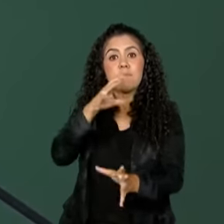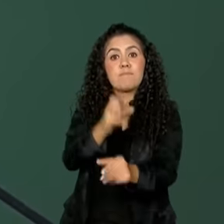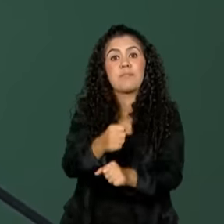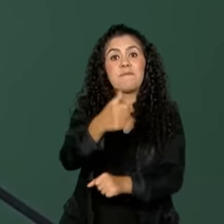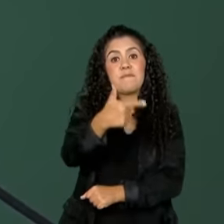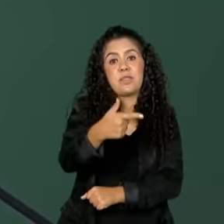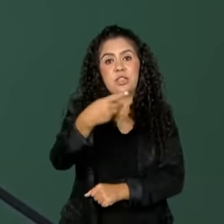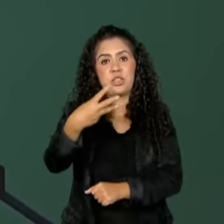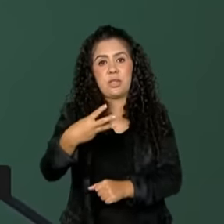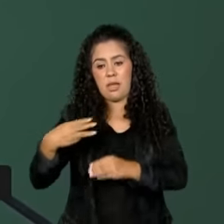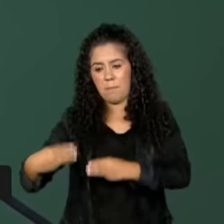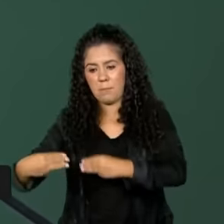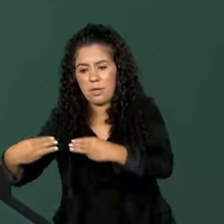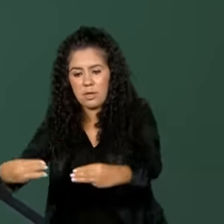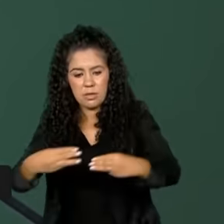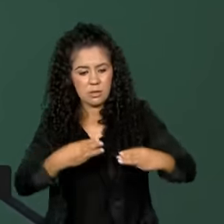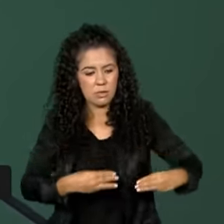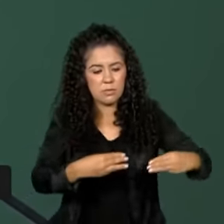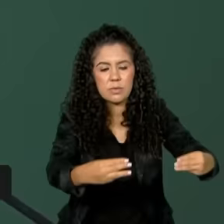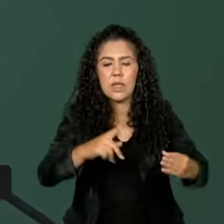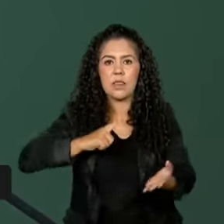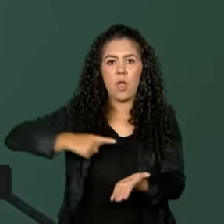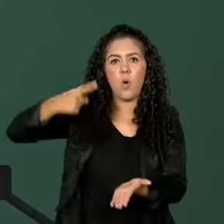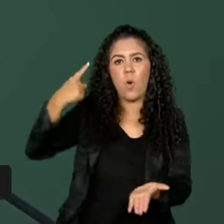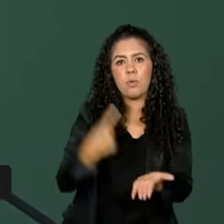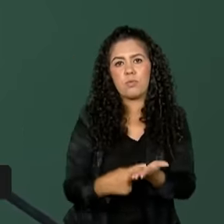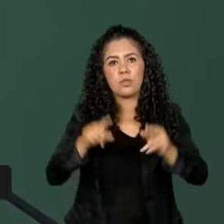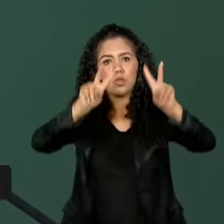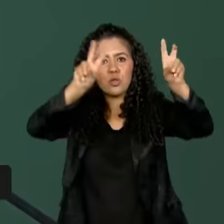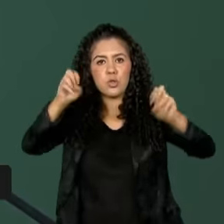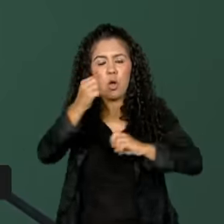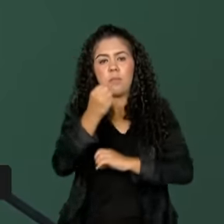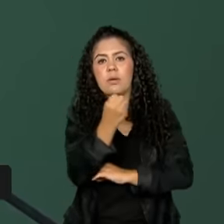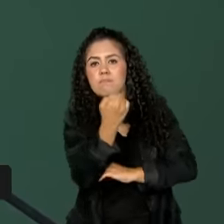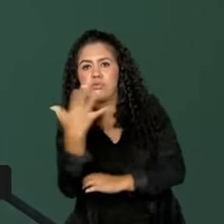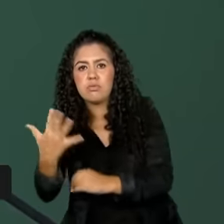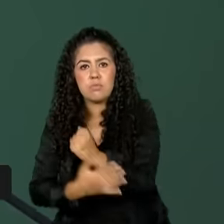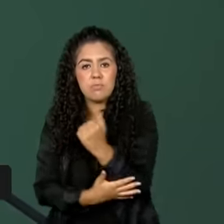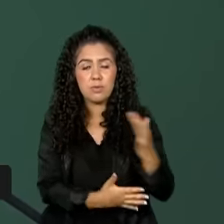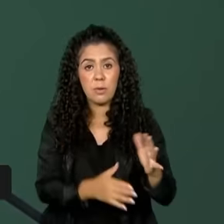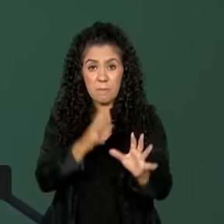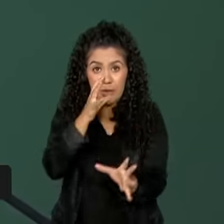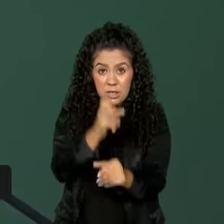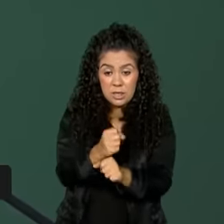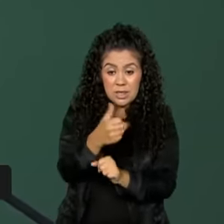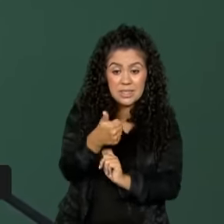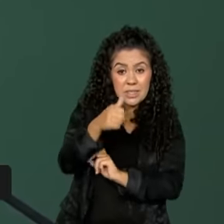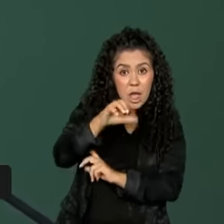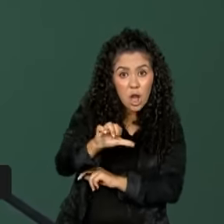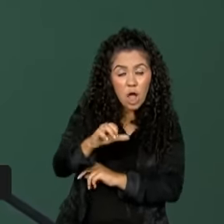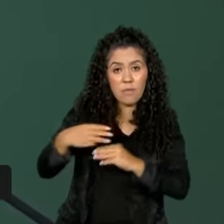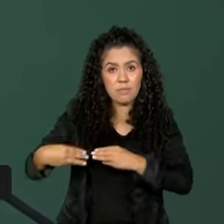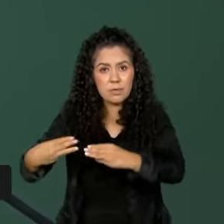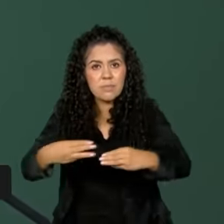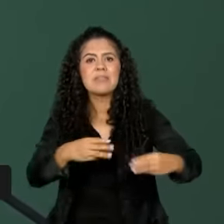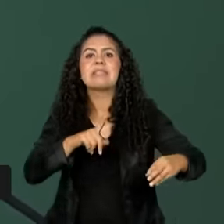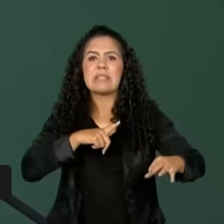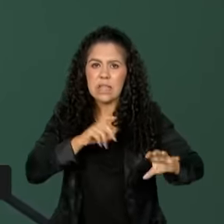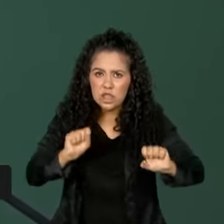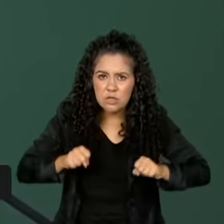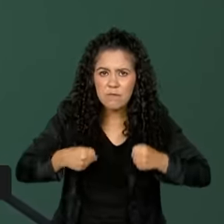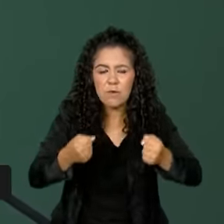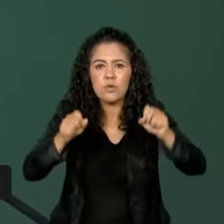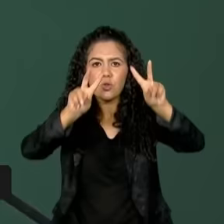ministérios trabalhando na agenda ambiental, 19 ministérios nesse esforço de combater desmatamento,